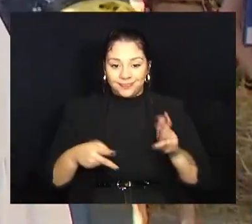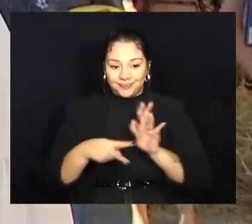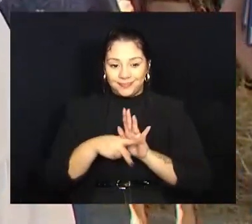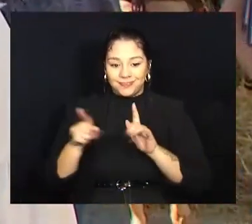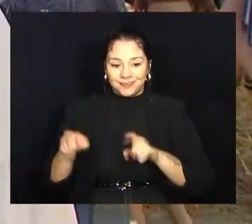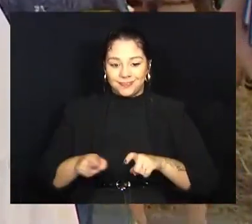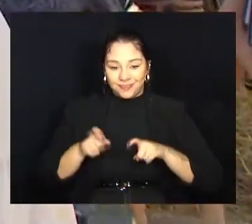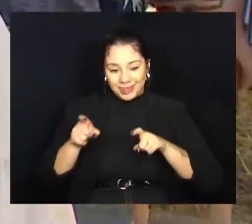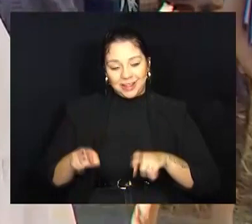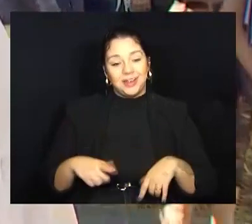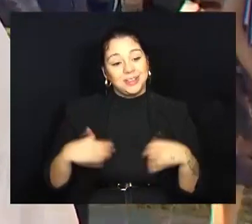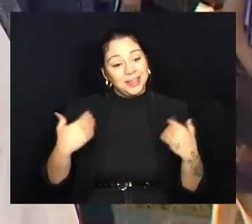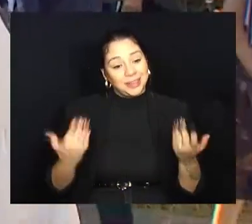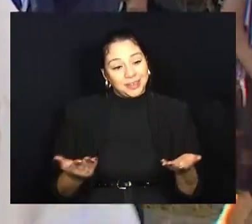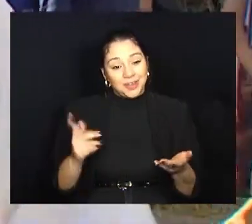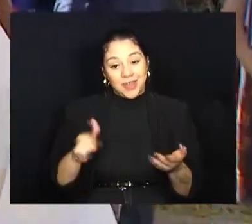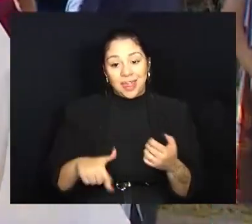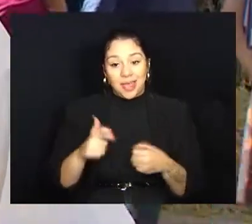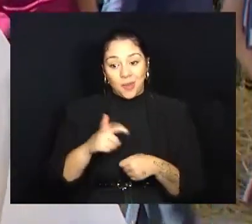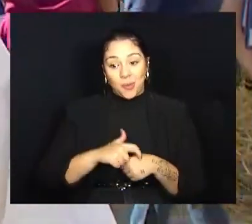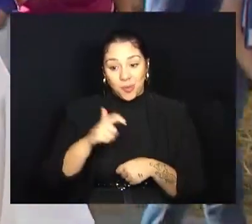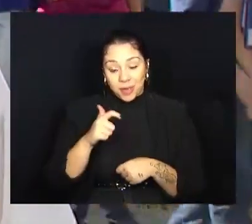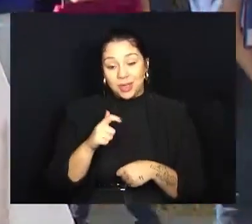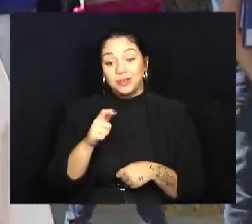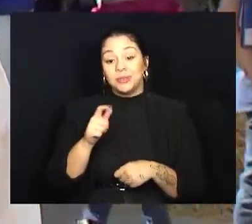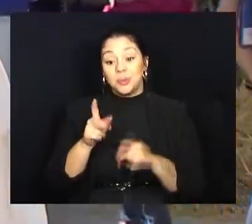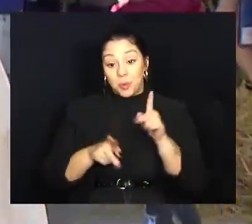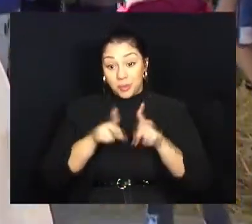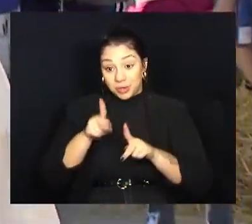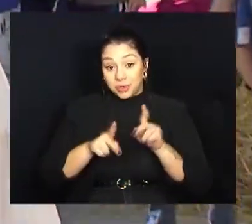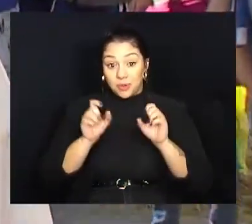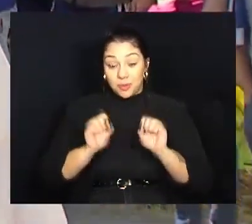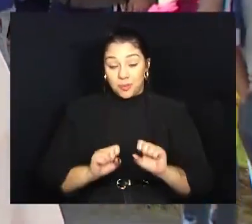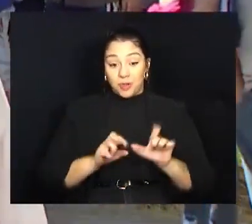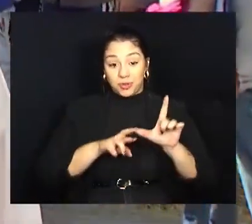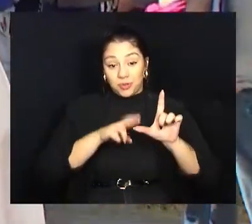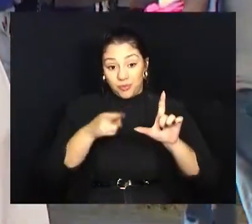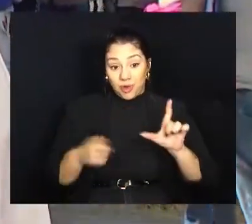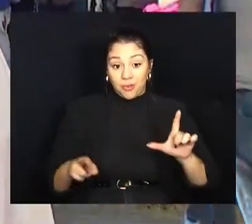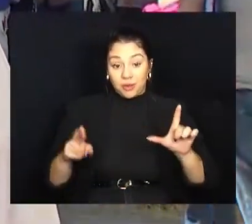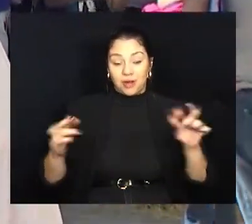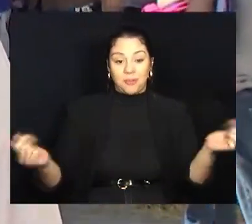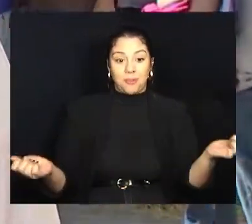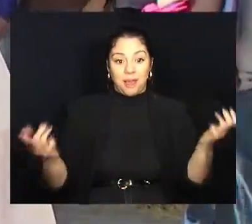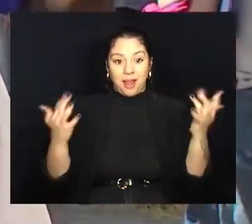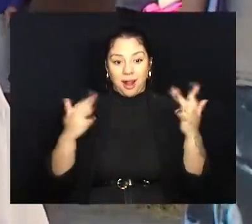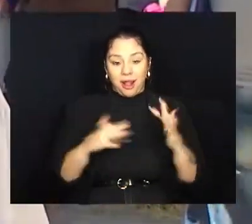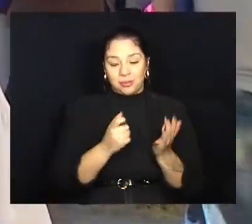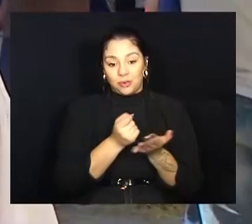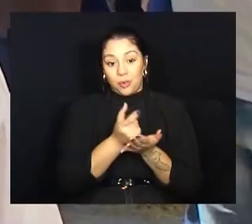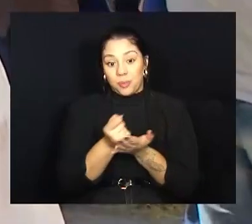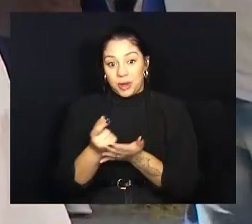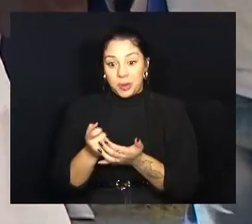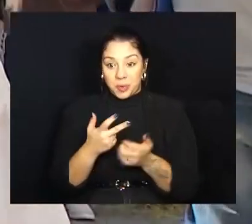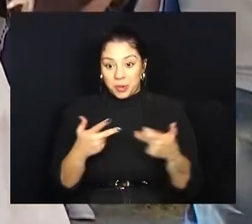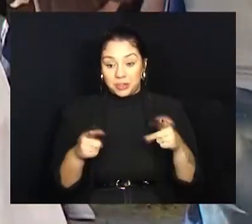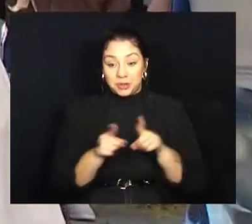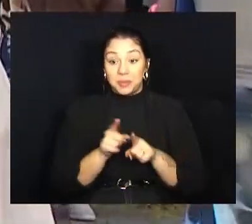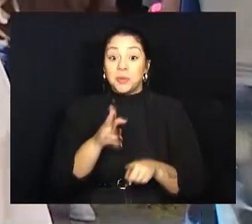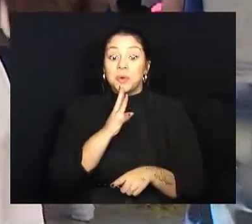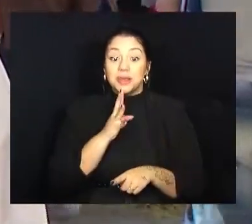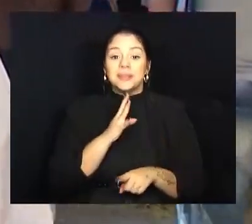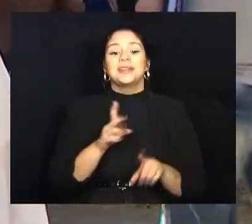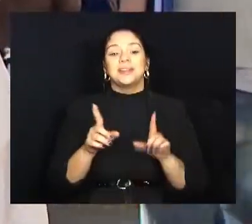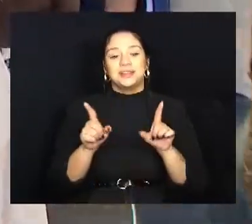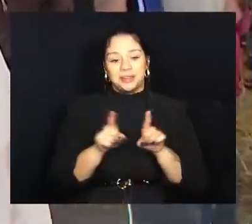né? Então é um momento que a população pode vir aqui no Largo do Rosário para adquirir esses produtos, conhecer os produtos e virar